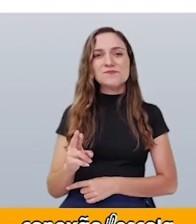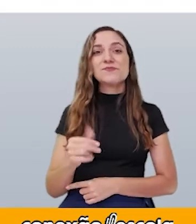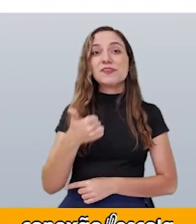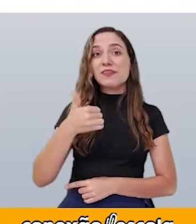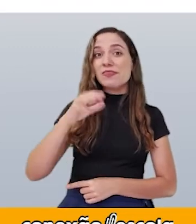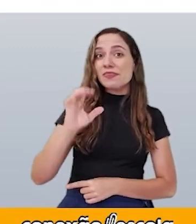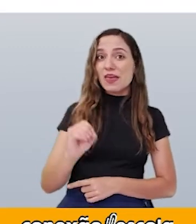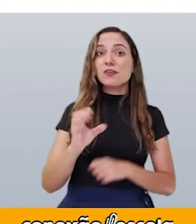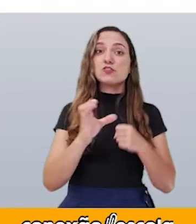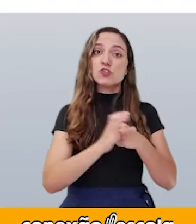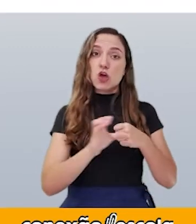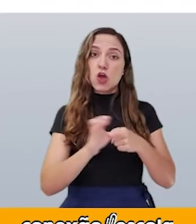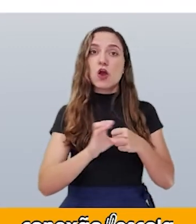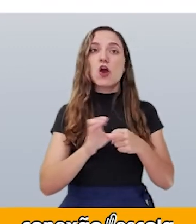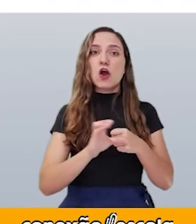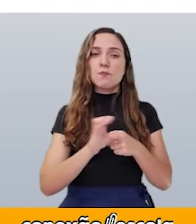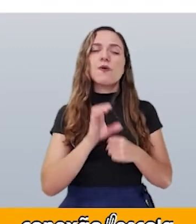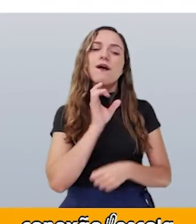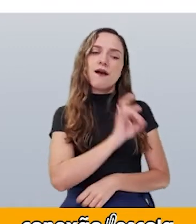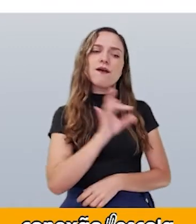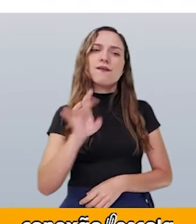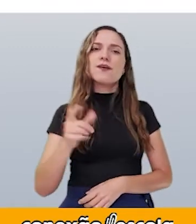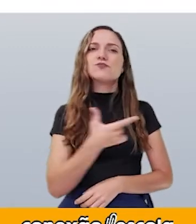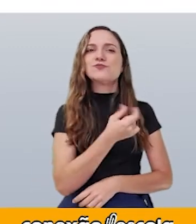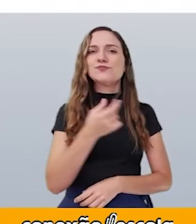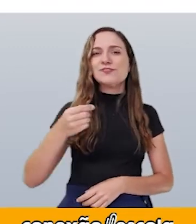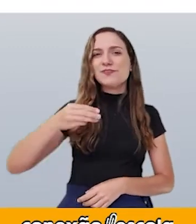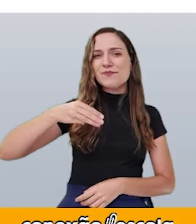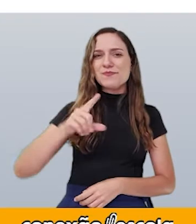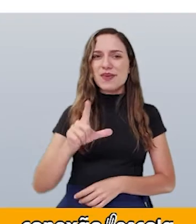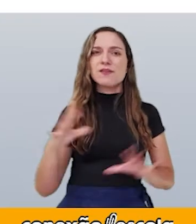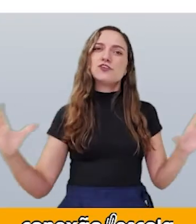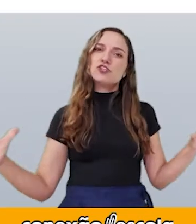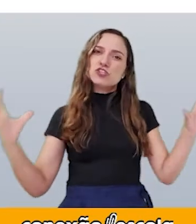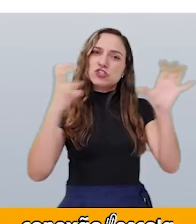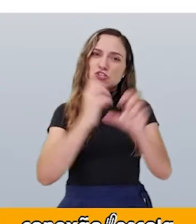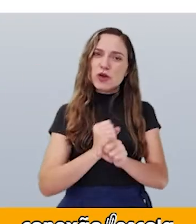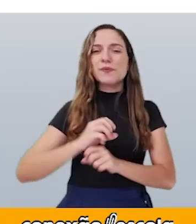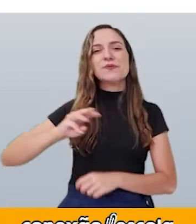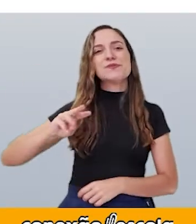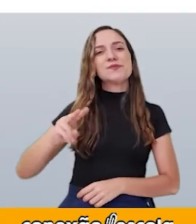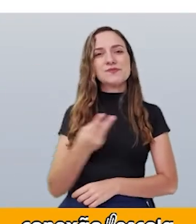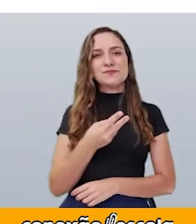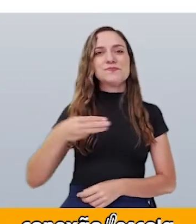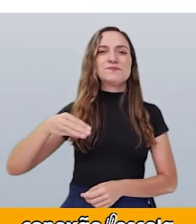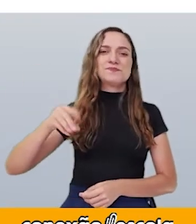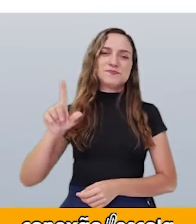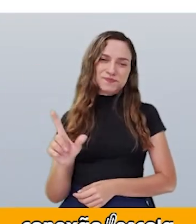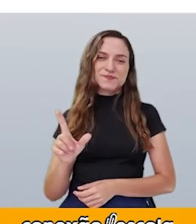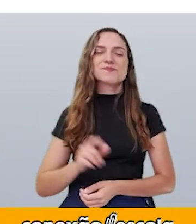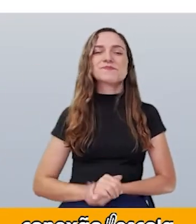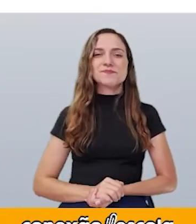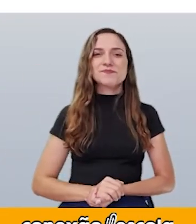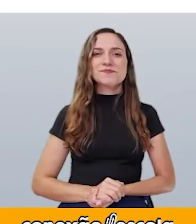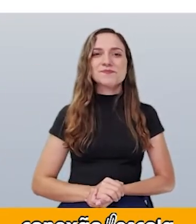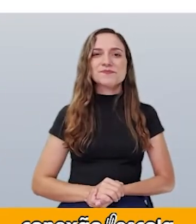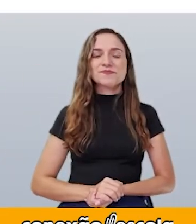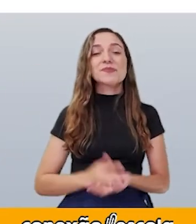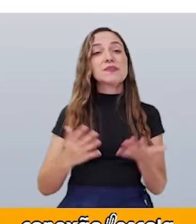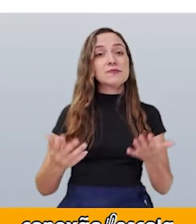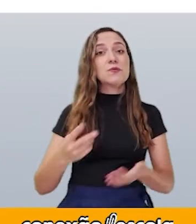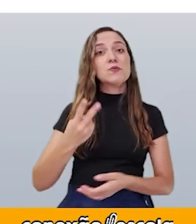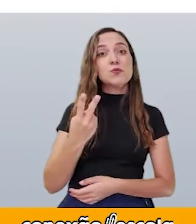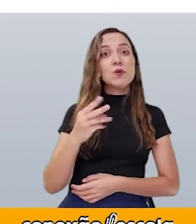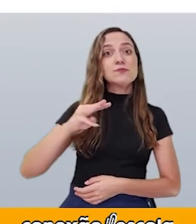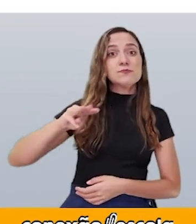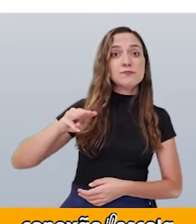que 10 copos de 200 mililitros. Ou seja, 2.000 mililitros, que